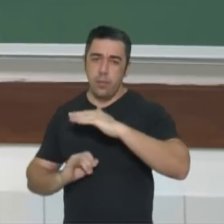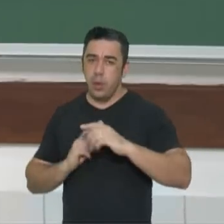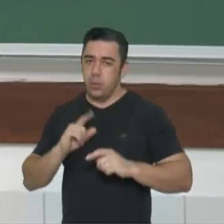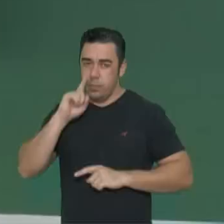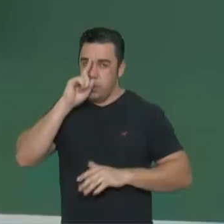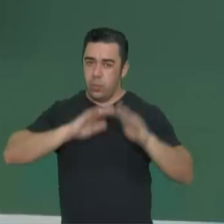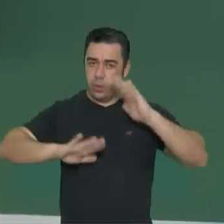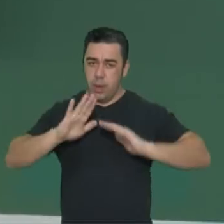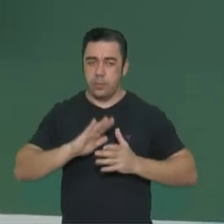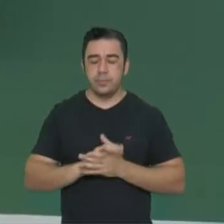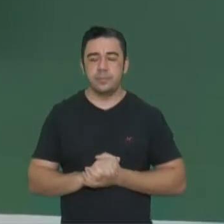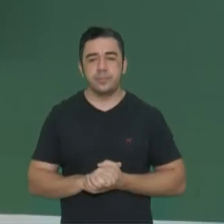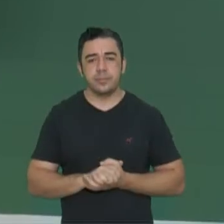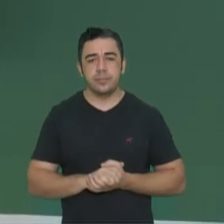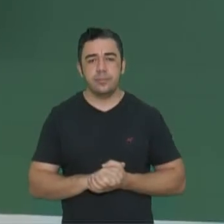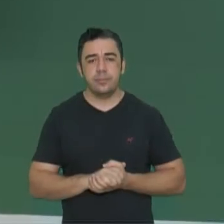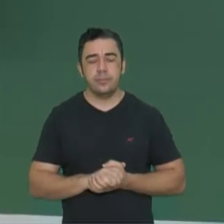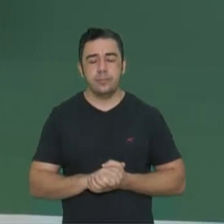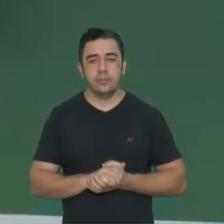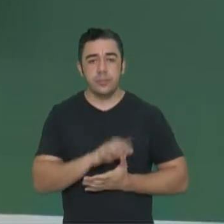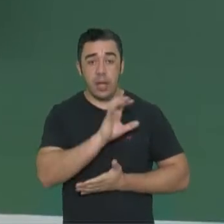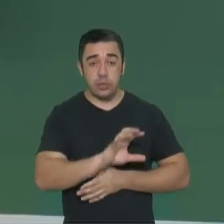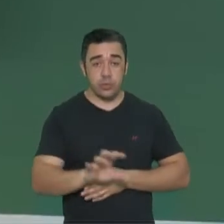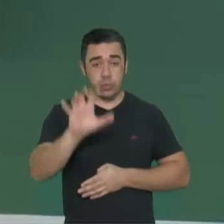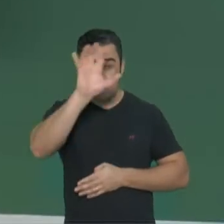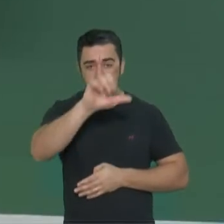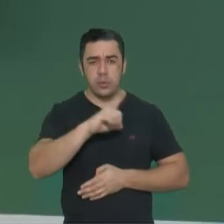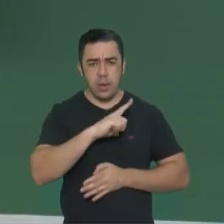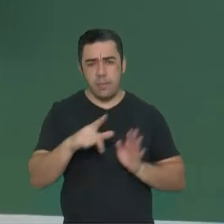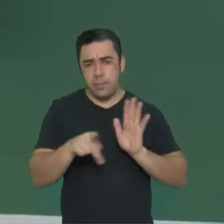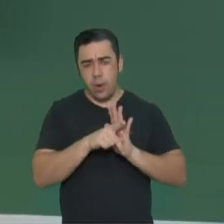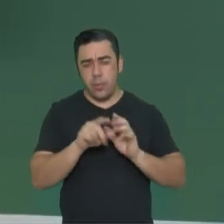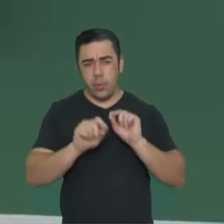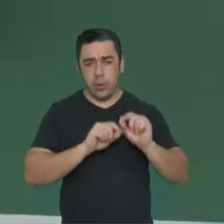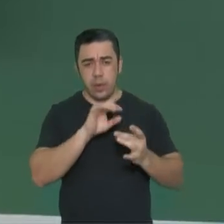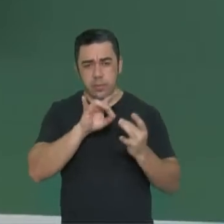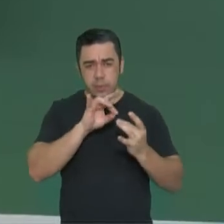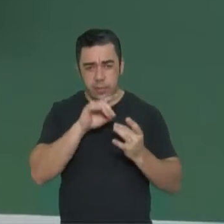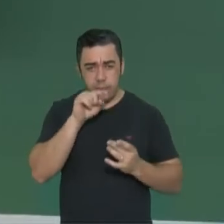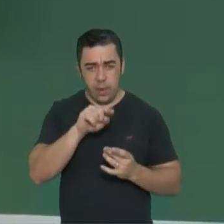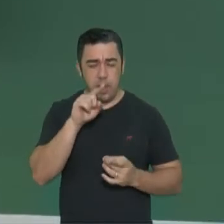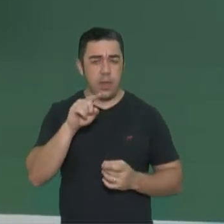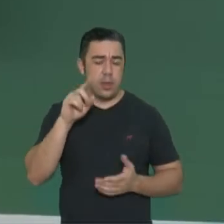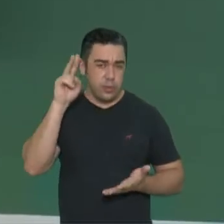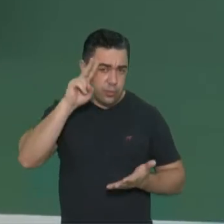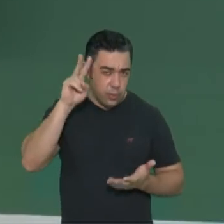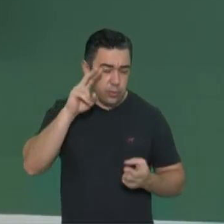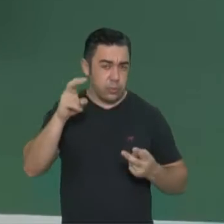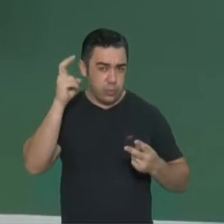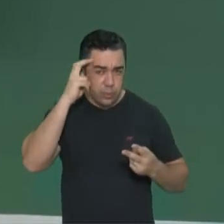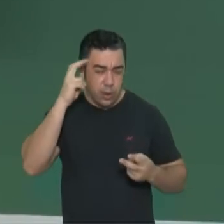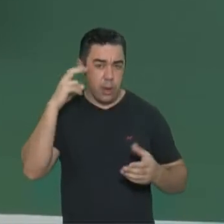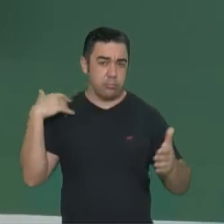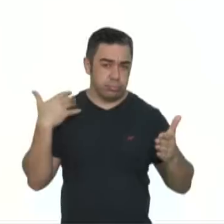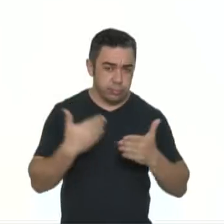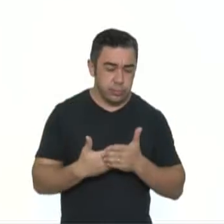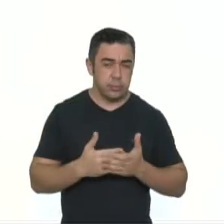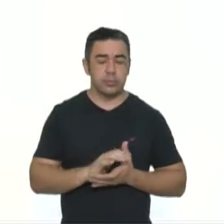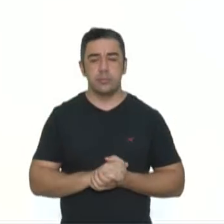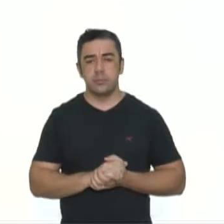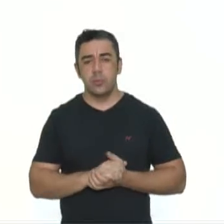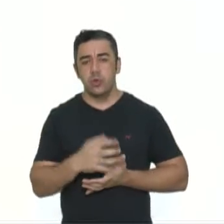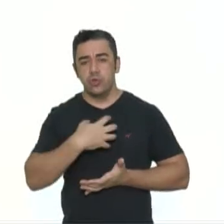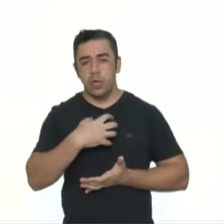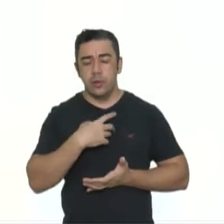cuidado. Cada região possui peculiaridades que envolvem aspectos históricos, sociais e culturais, né? A